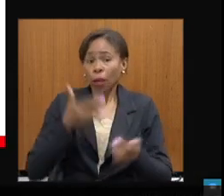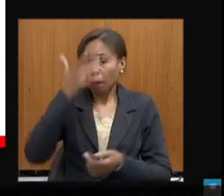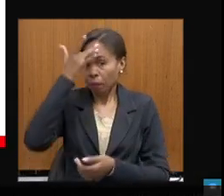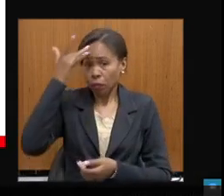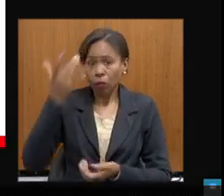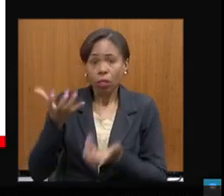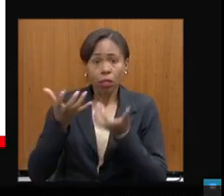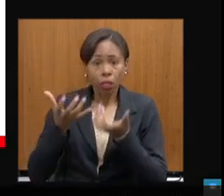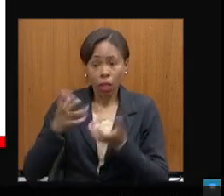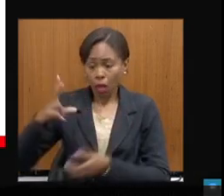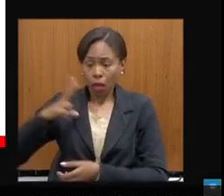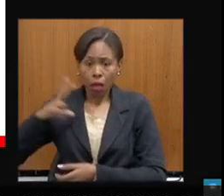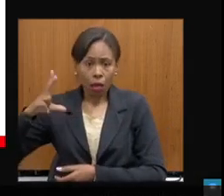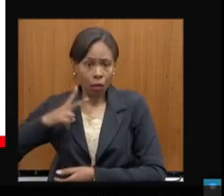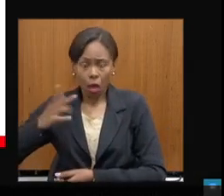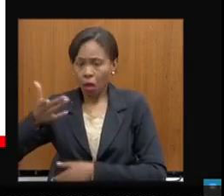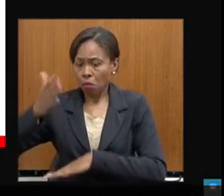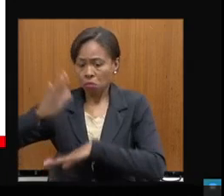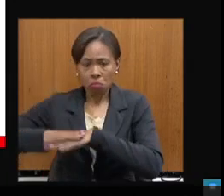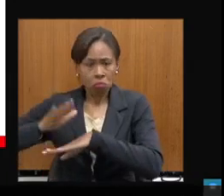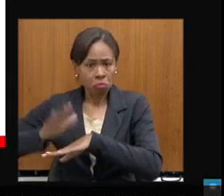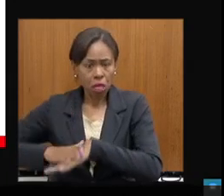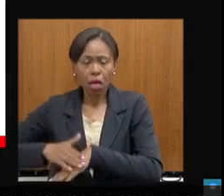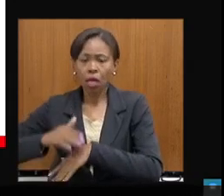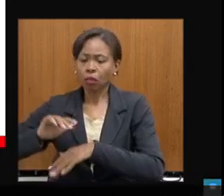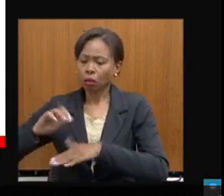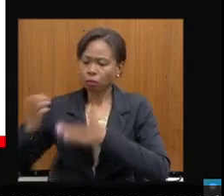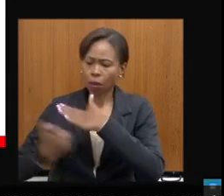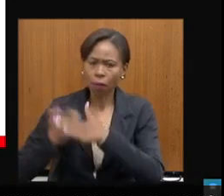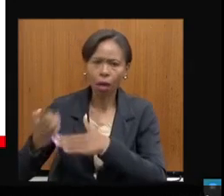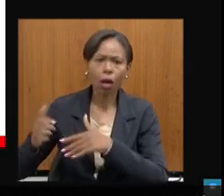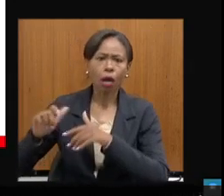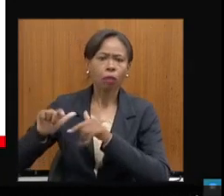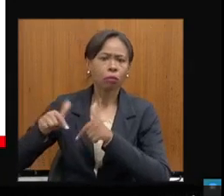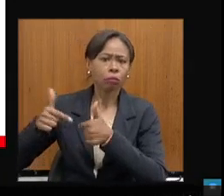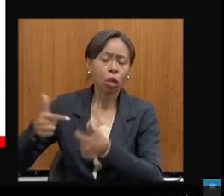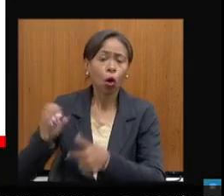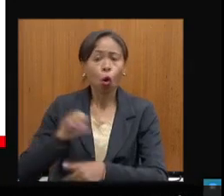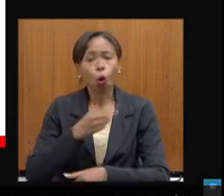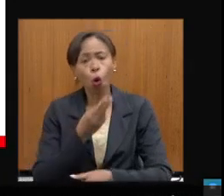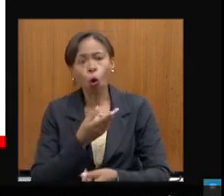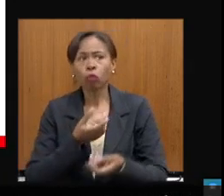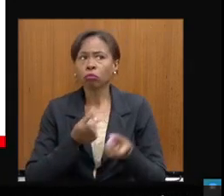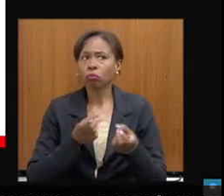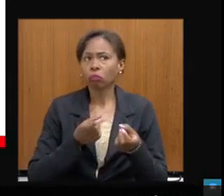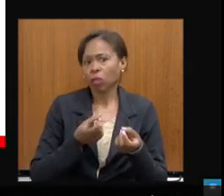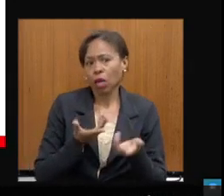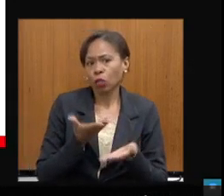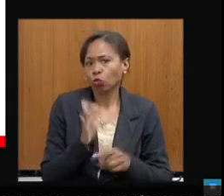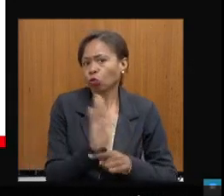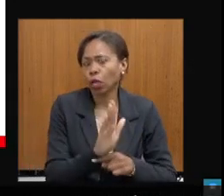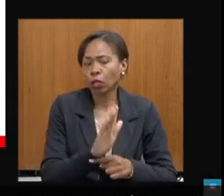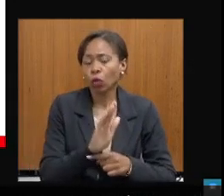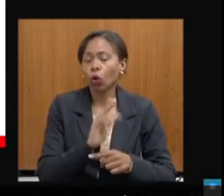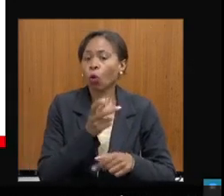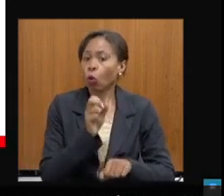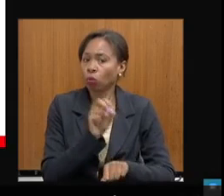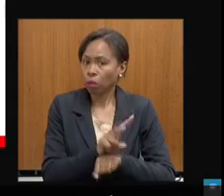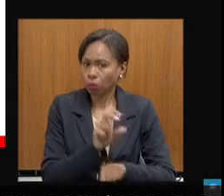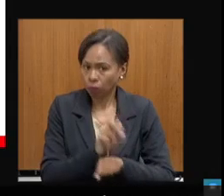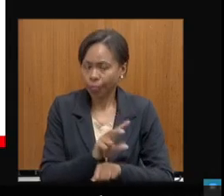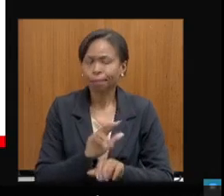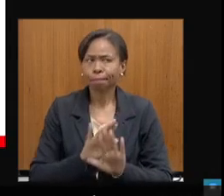sozinhos ou gerando emprego que possa encontrar um ambiente então a gente trava né nos últimos meses da última vez que vim para